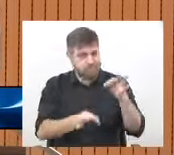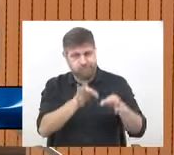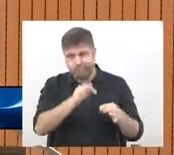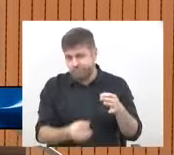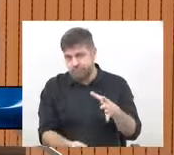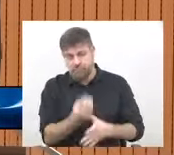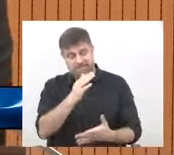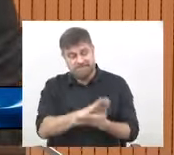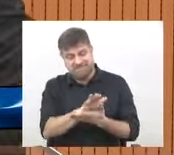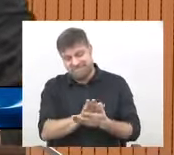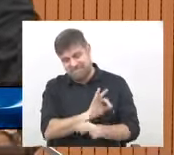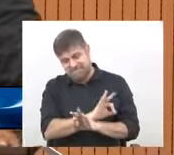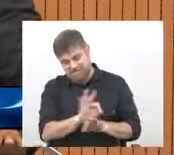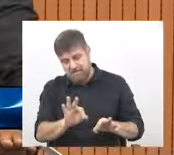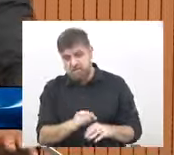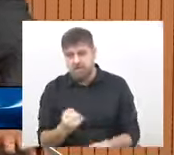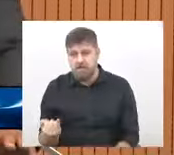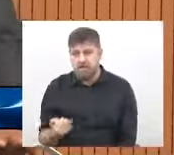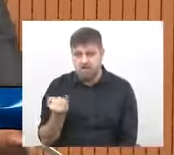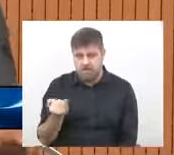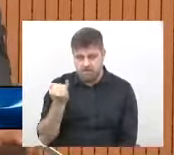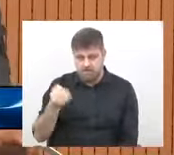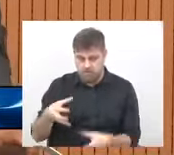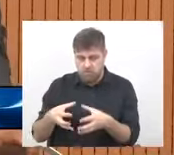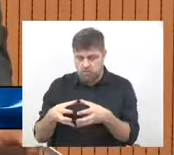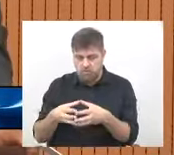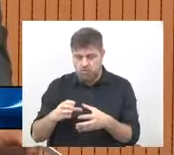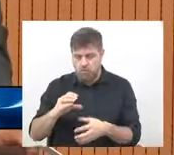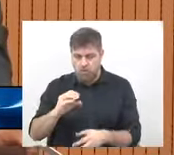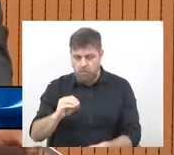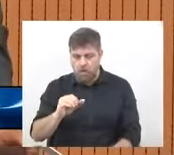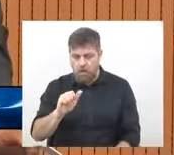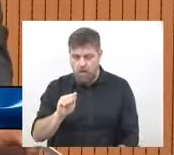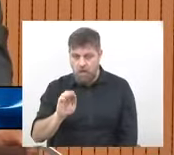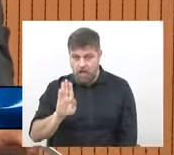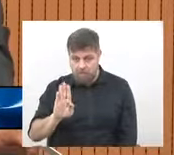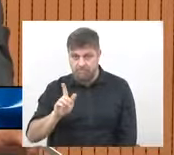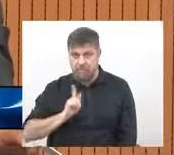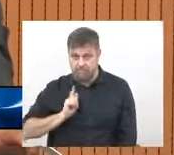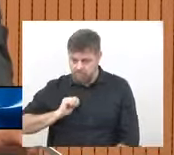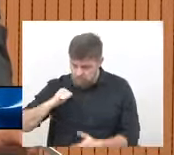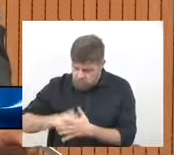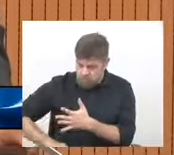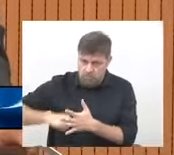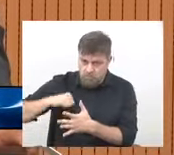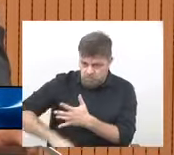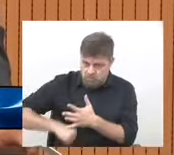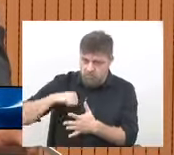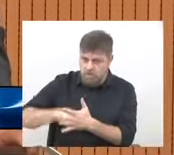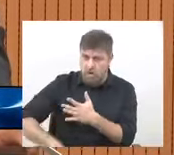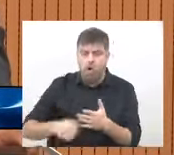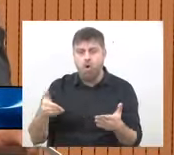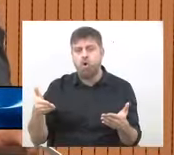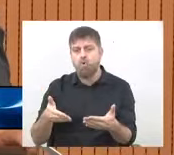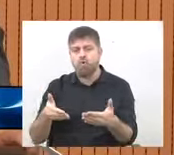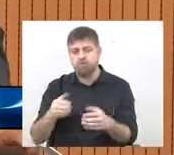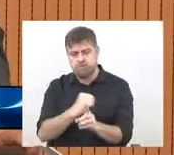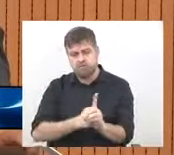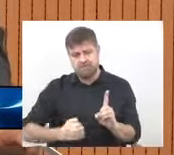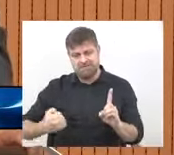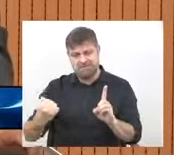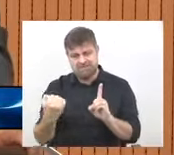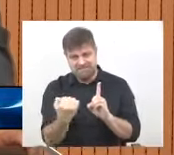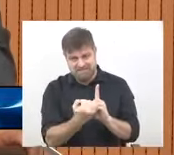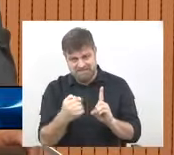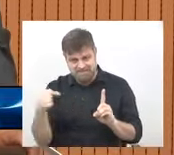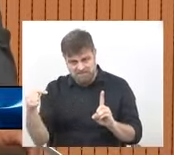é muito importante que a OAB comece a ser combativa nos dias de hoje, numa sociedade em